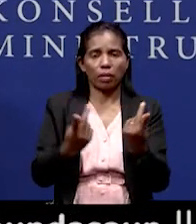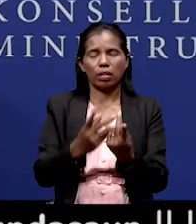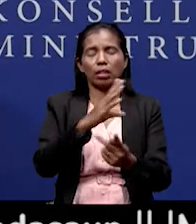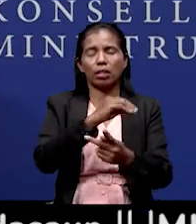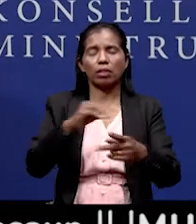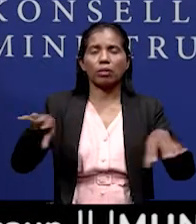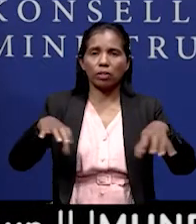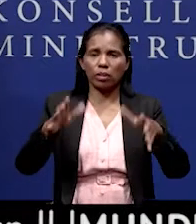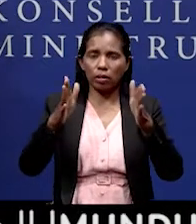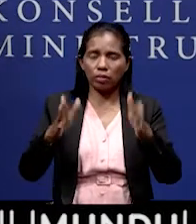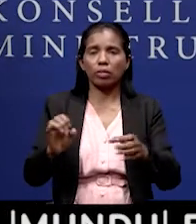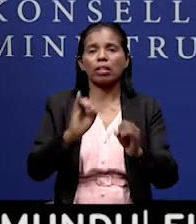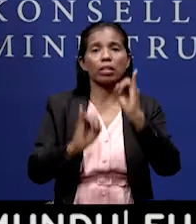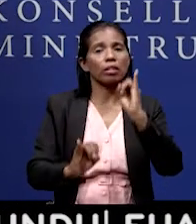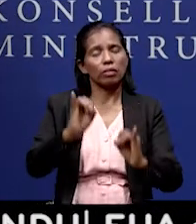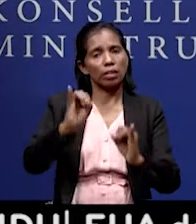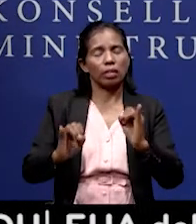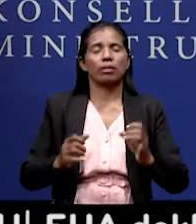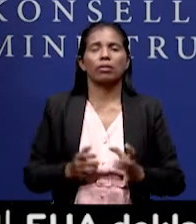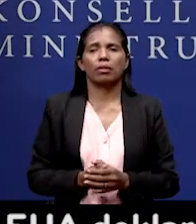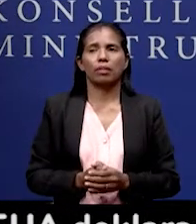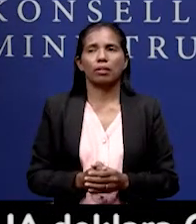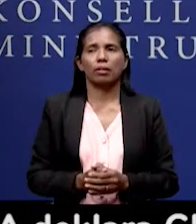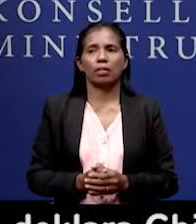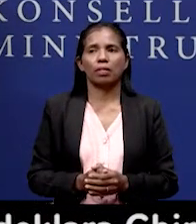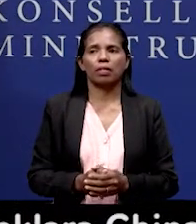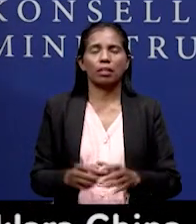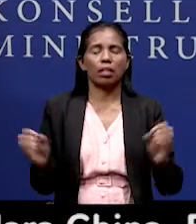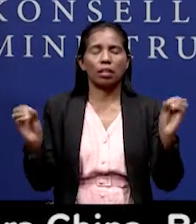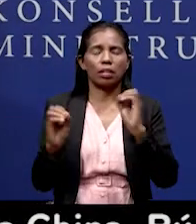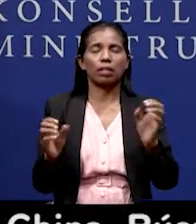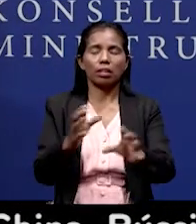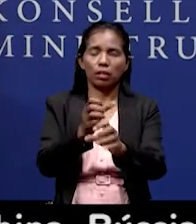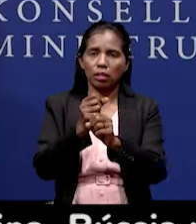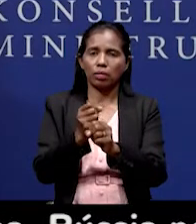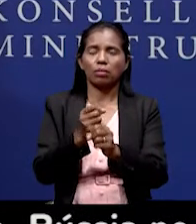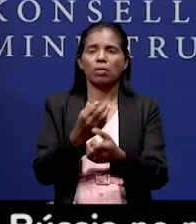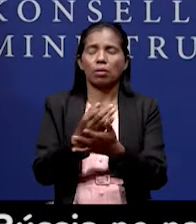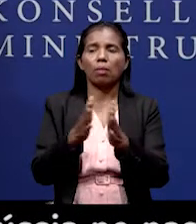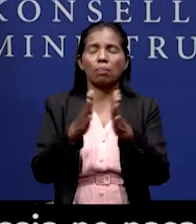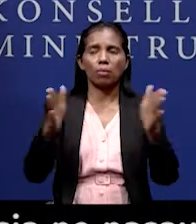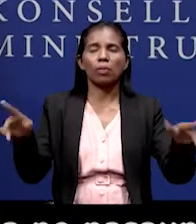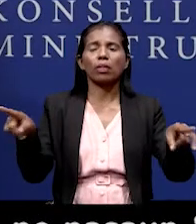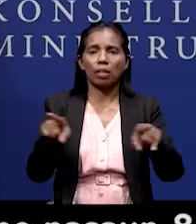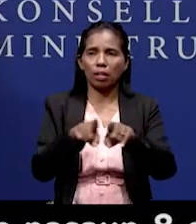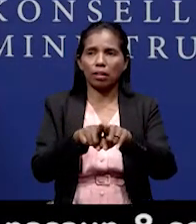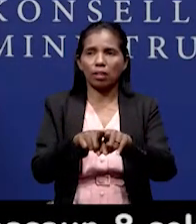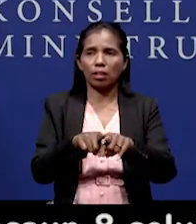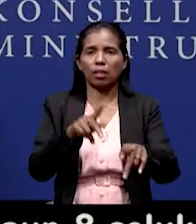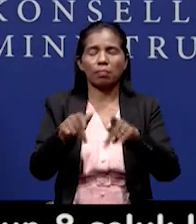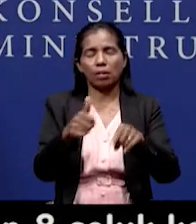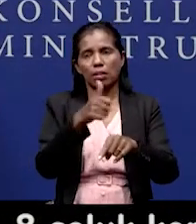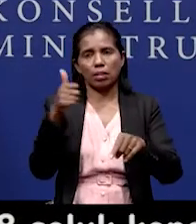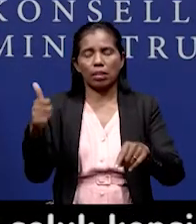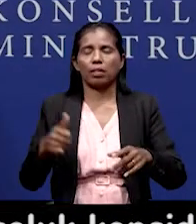individuais, sira. Nebe maka lá exerce a função por MCL que conta, e